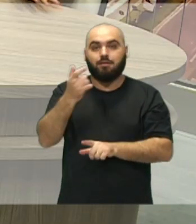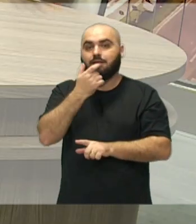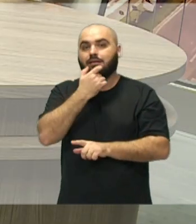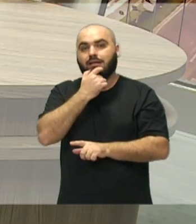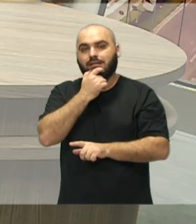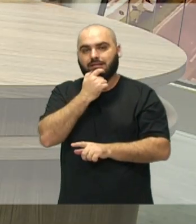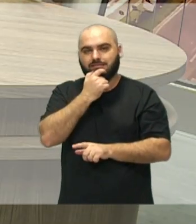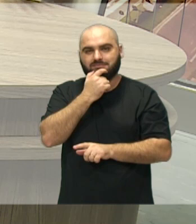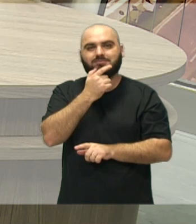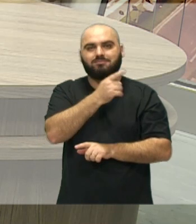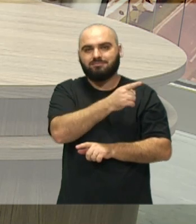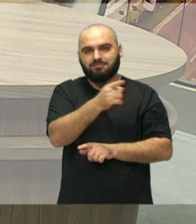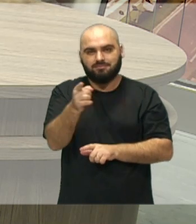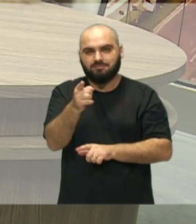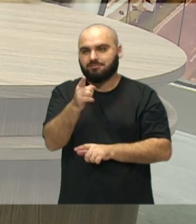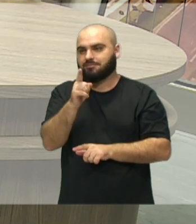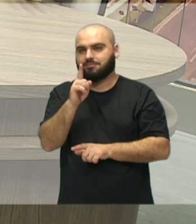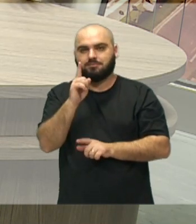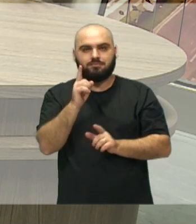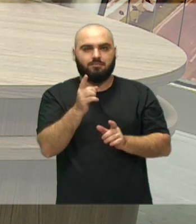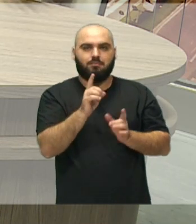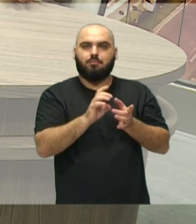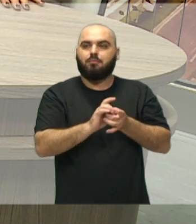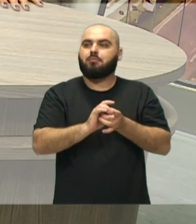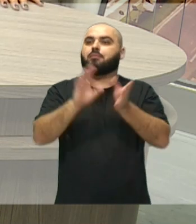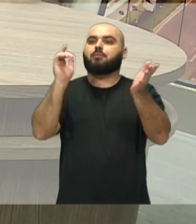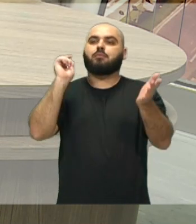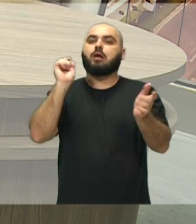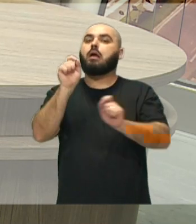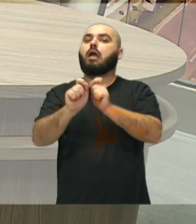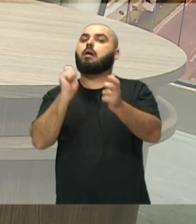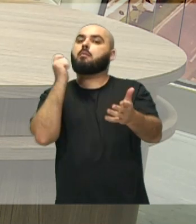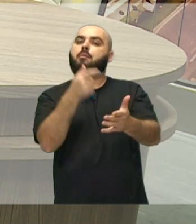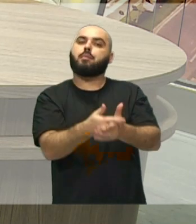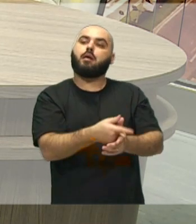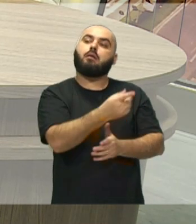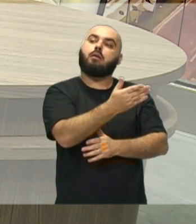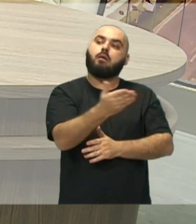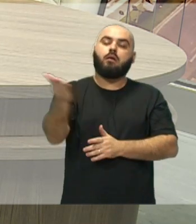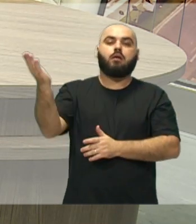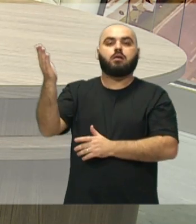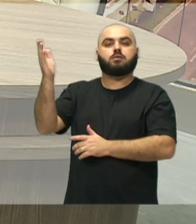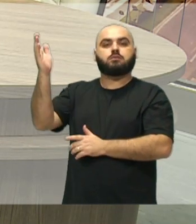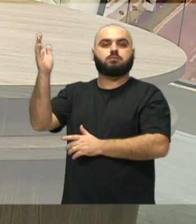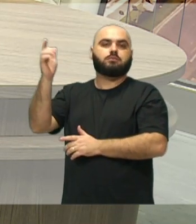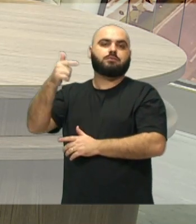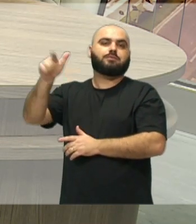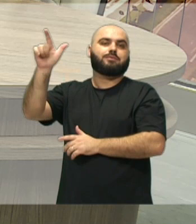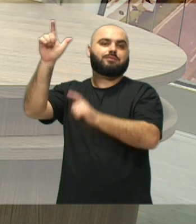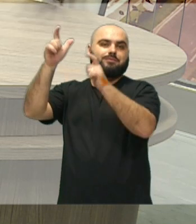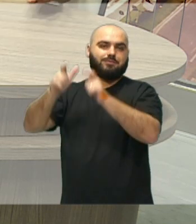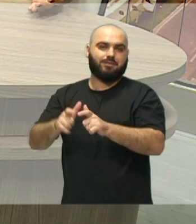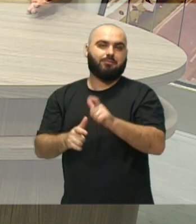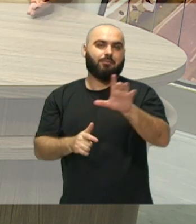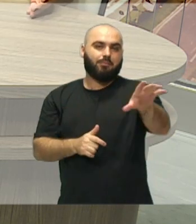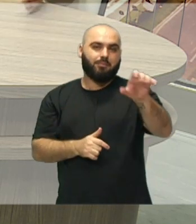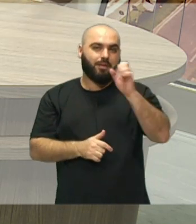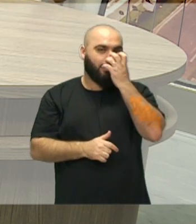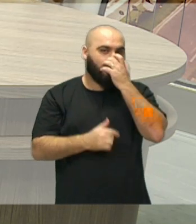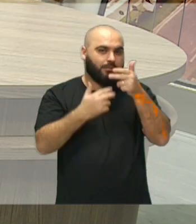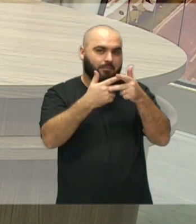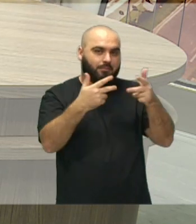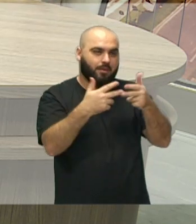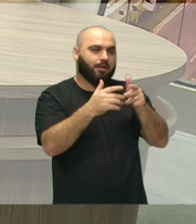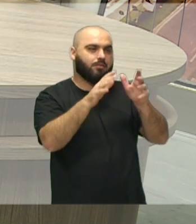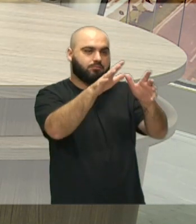são mantidas as despesas dessas solturas, né? Que a gente pega os animais dos setas, leva,